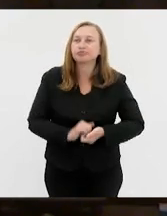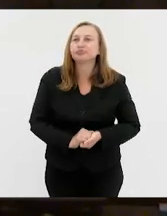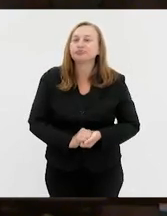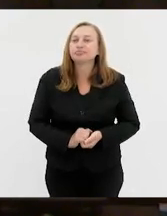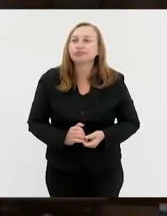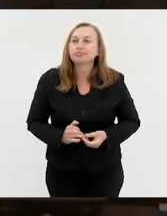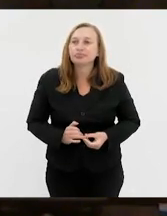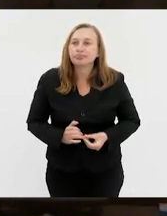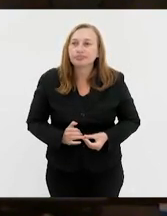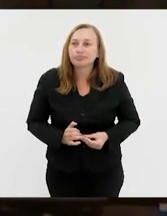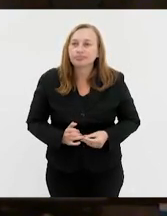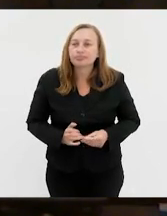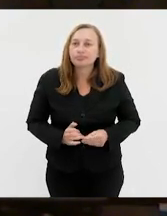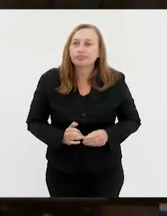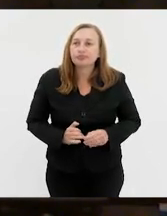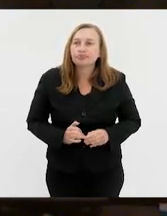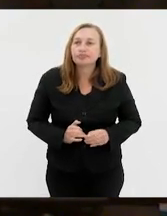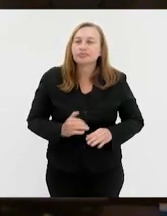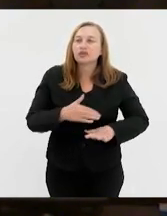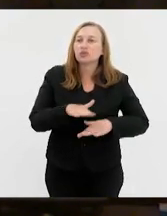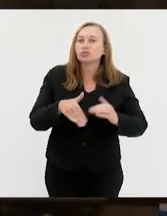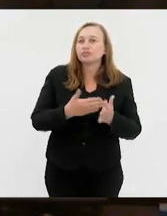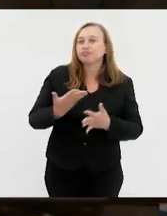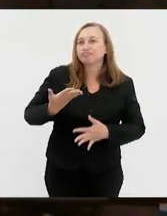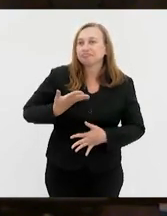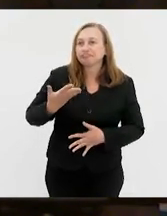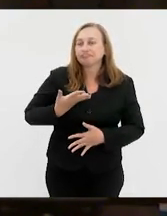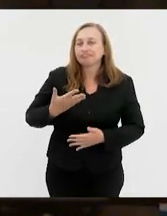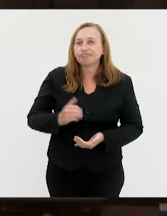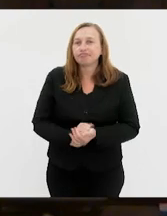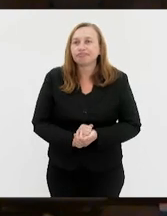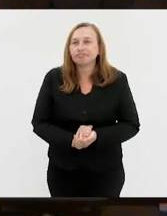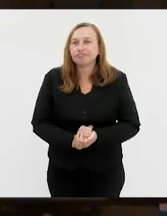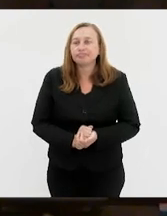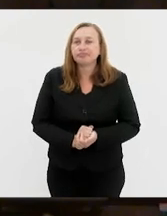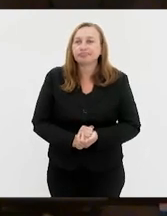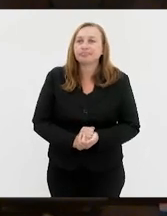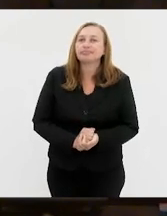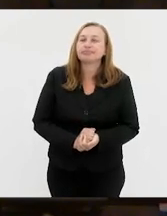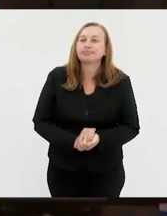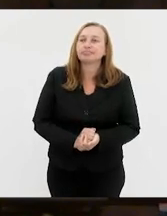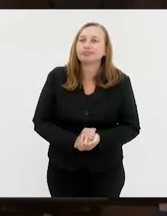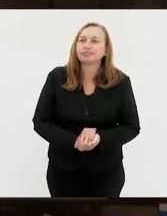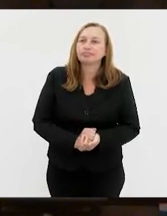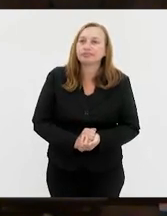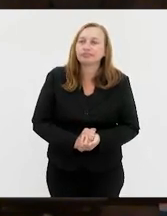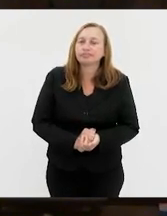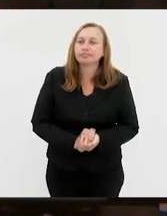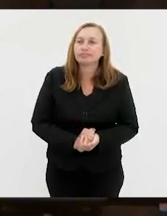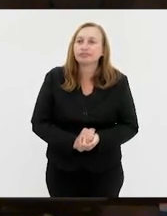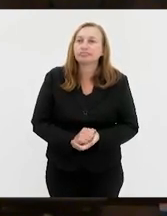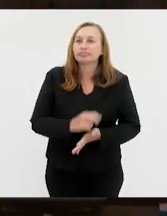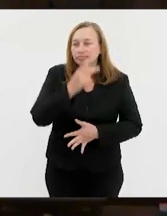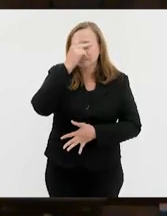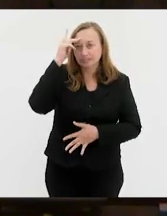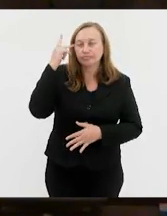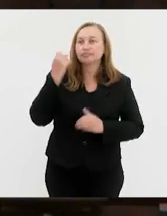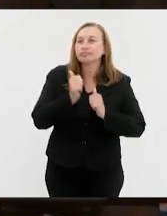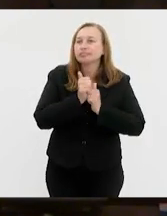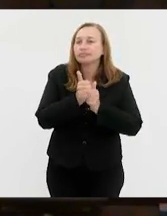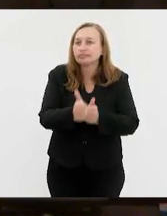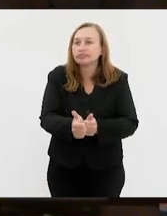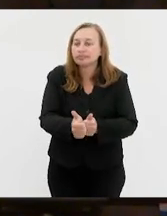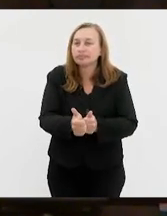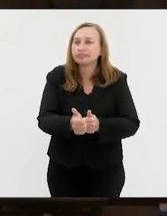os candidatos nossos, né, os pré-candidatos nossos também, as pessoas que acompanham o nosso trabalho,